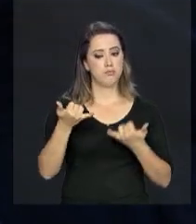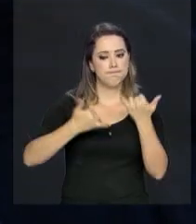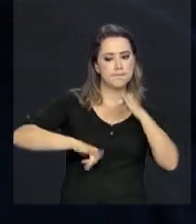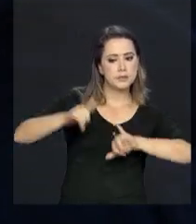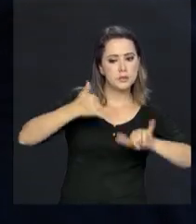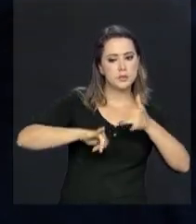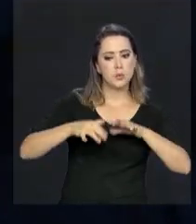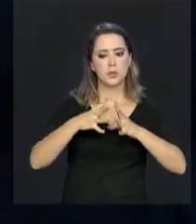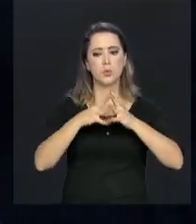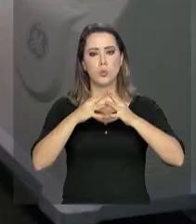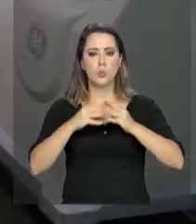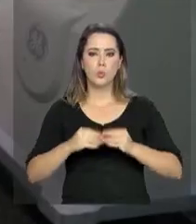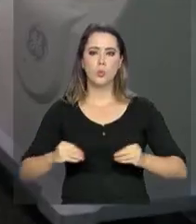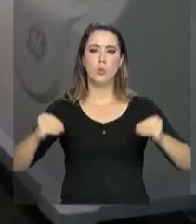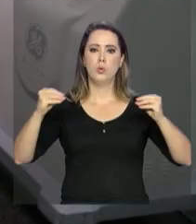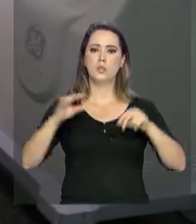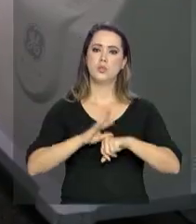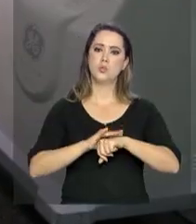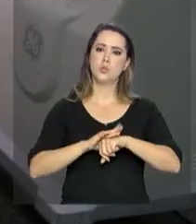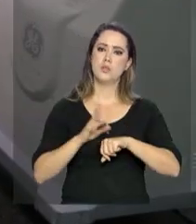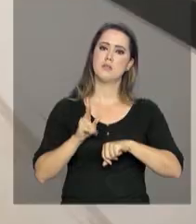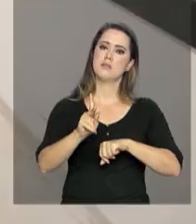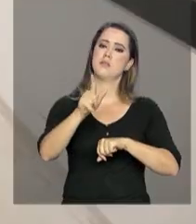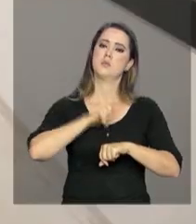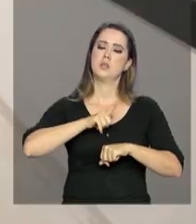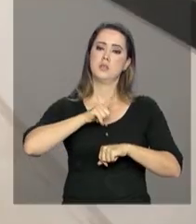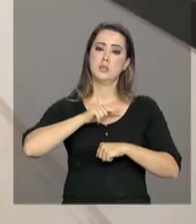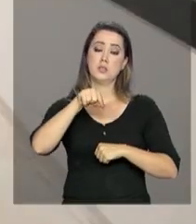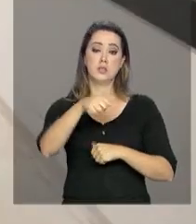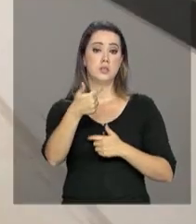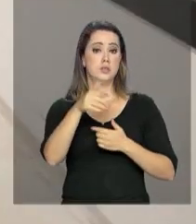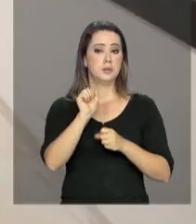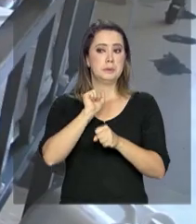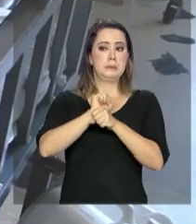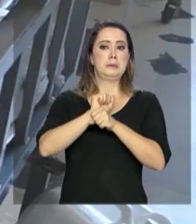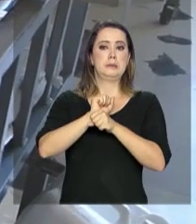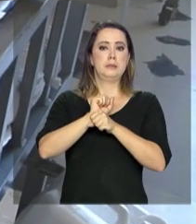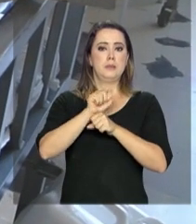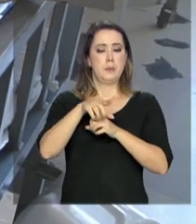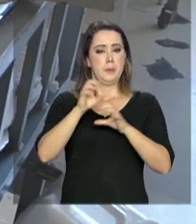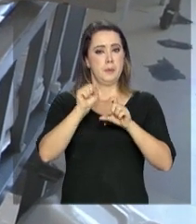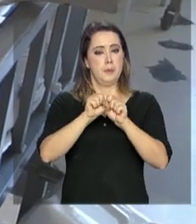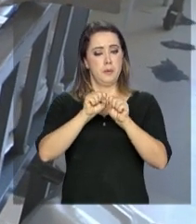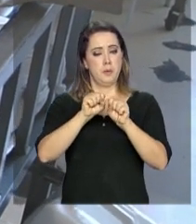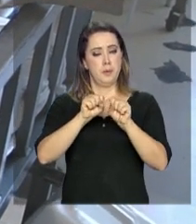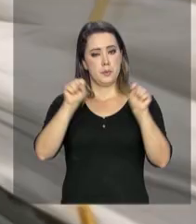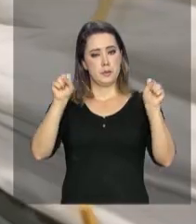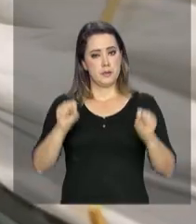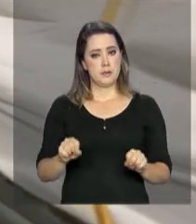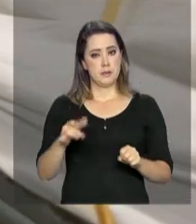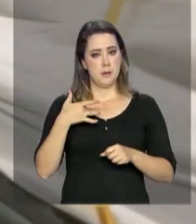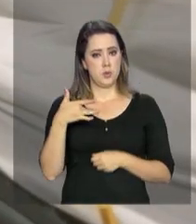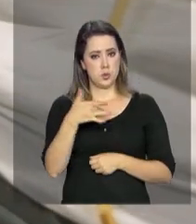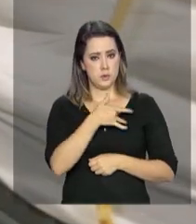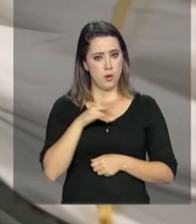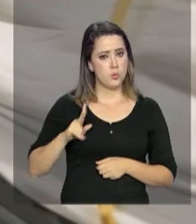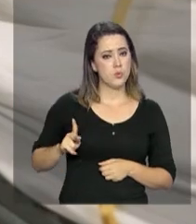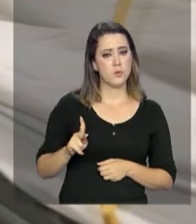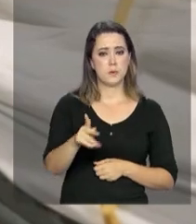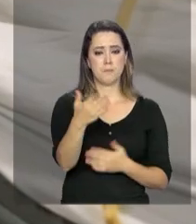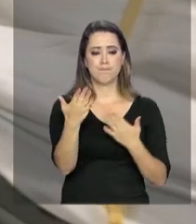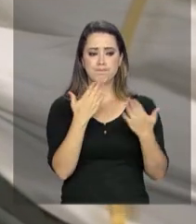tratamento e cura de doenças estão sempre surgindo e para não ficar para trás o sistema único de saúde está sempre analisando